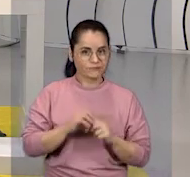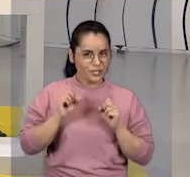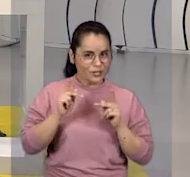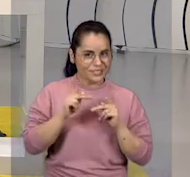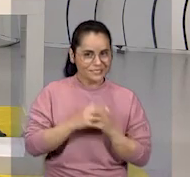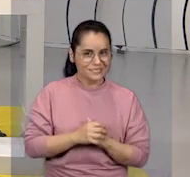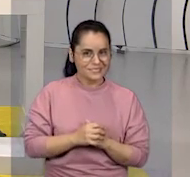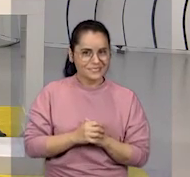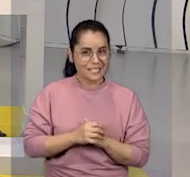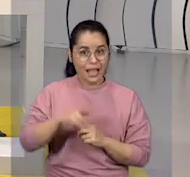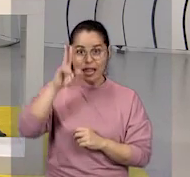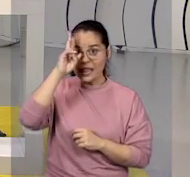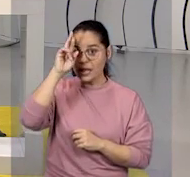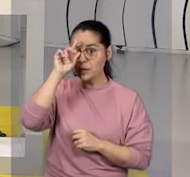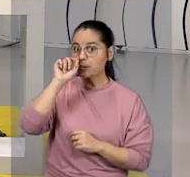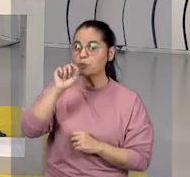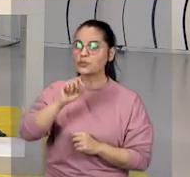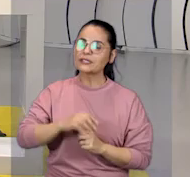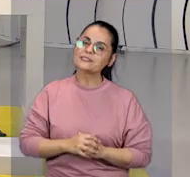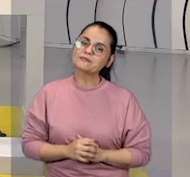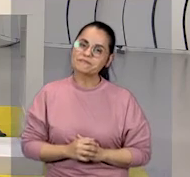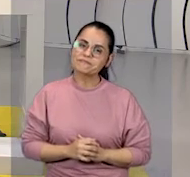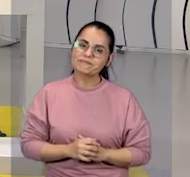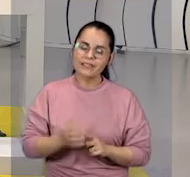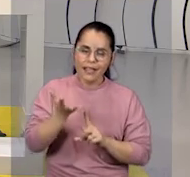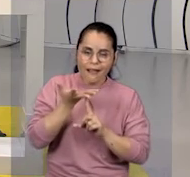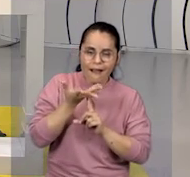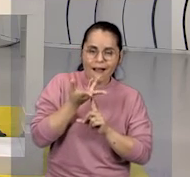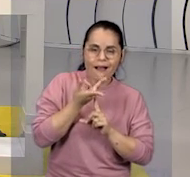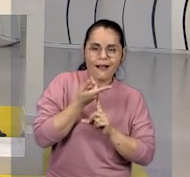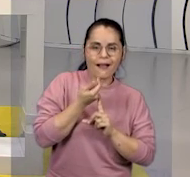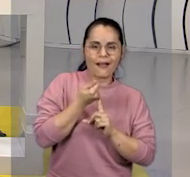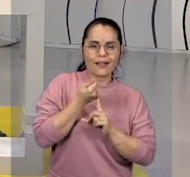ok? Lembre-se que a